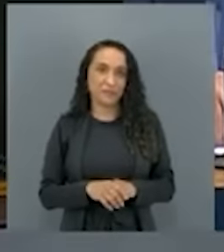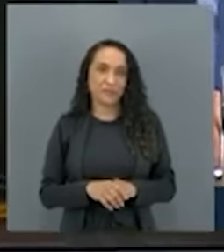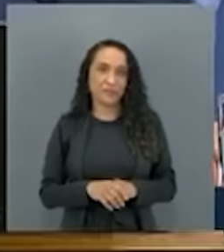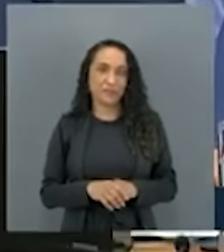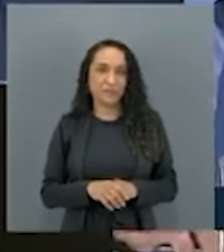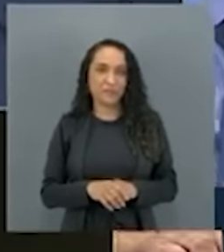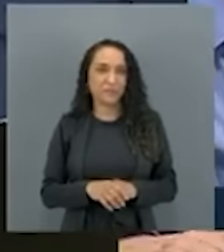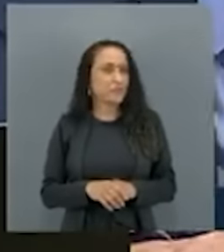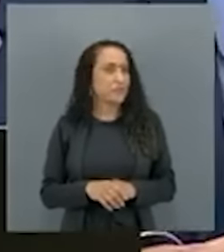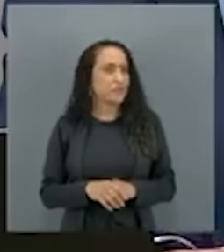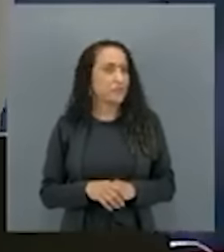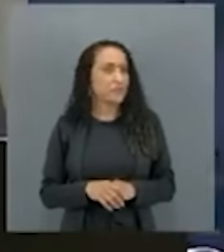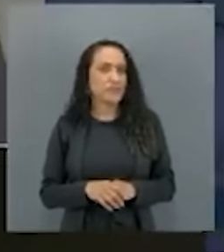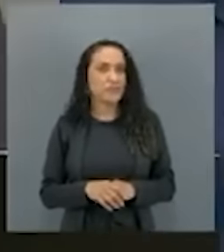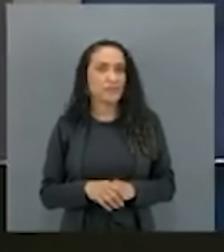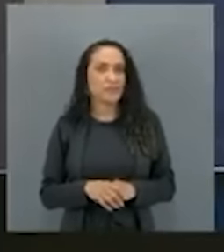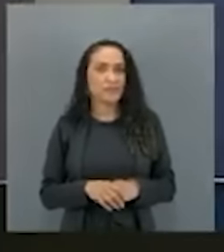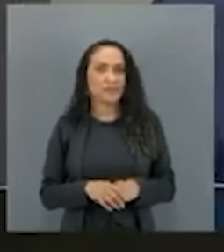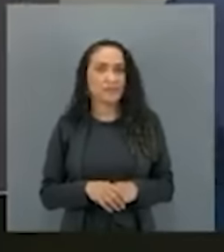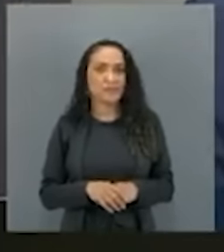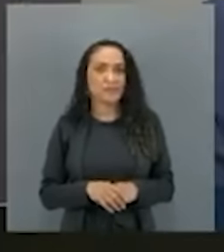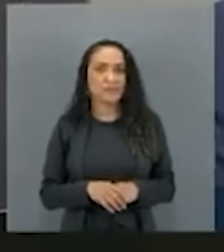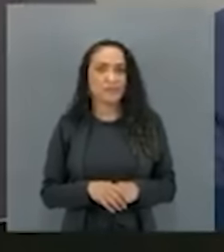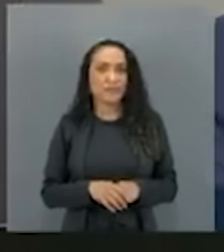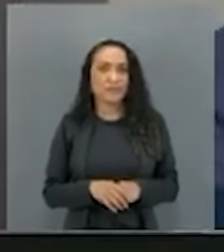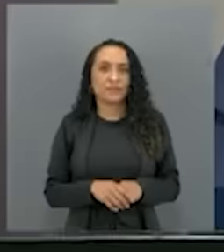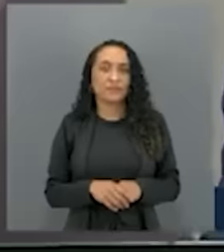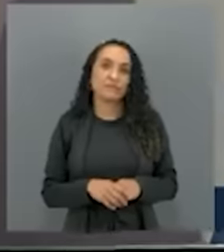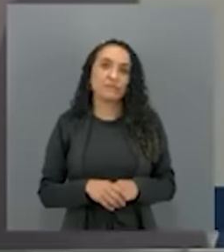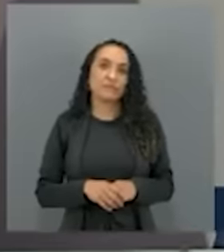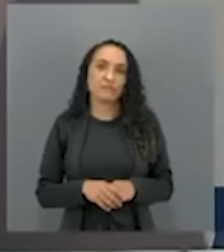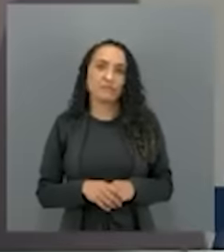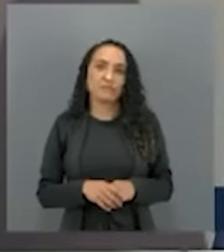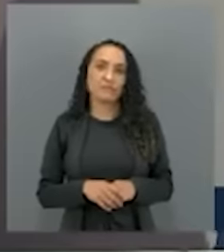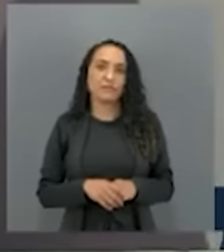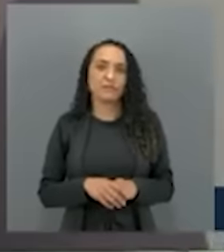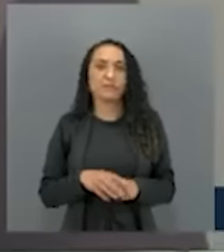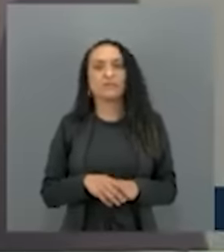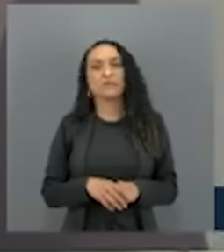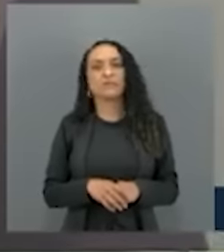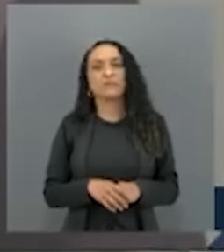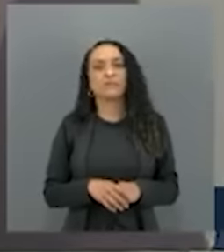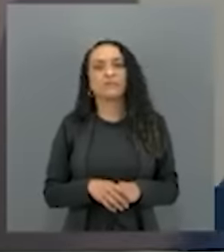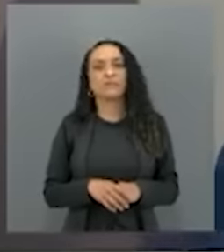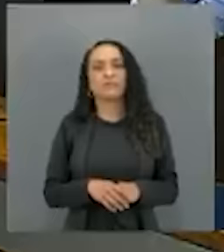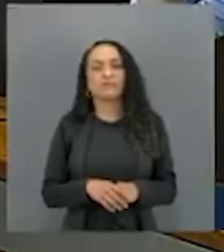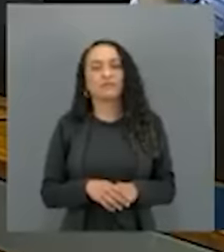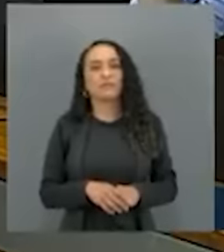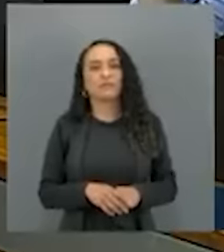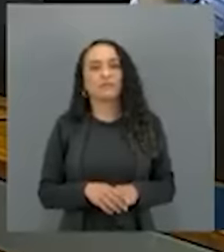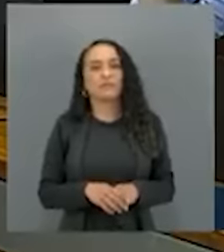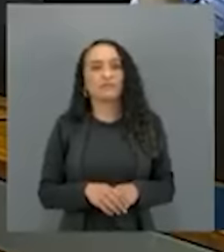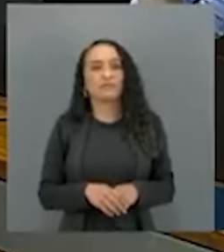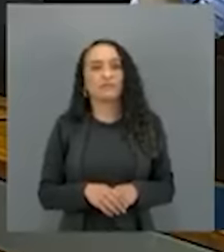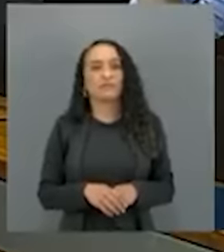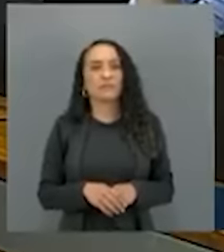aliani su terra na Bahia vossa excelência n Itarantim é a sua tarantin nos sua então para lá nós vamos vamos então